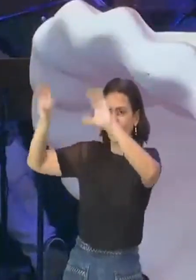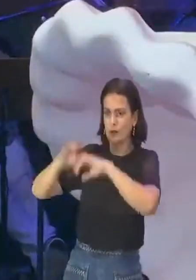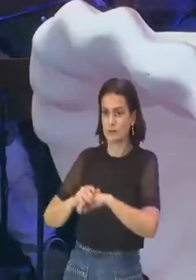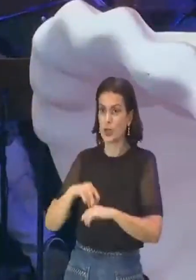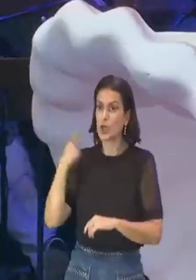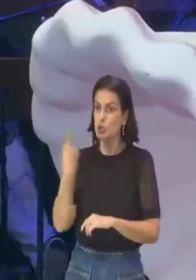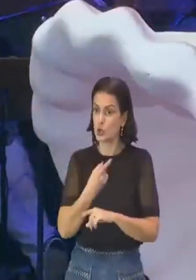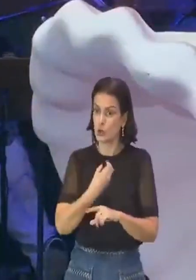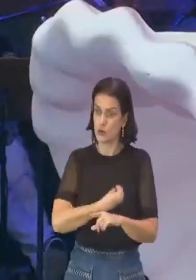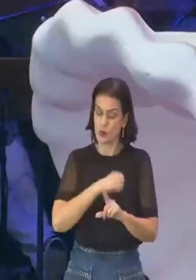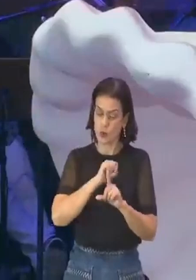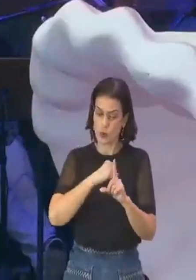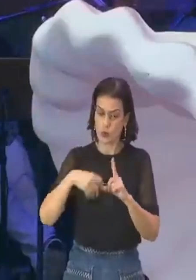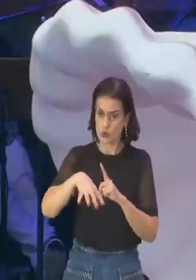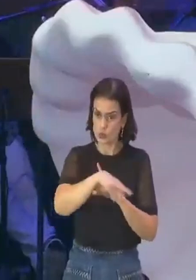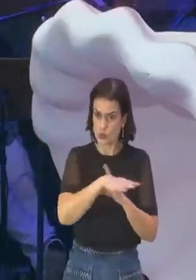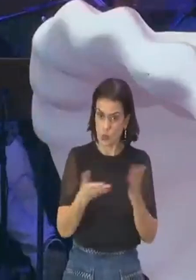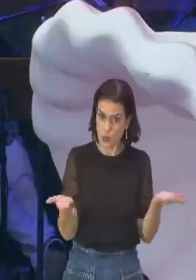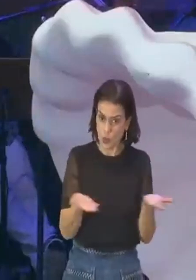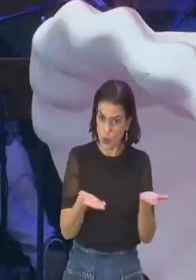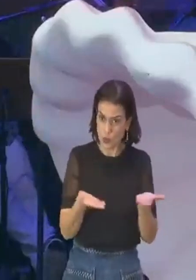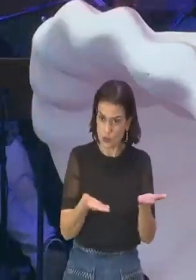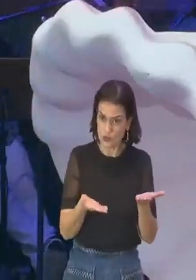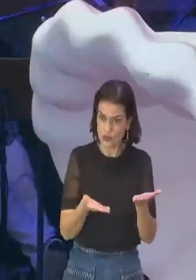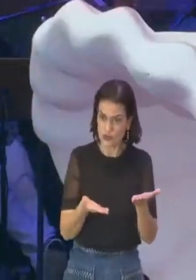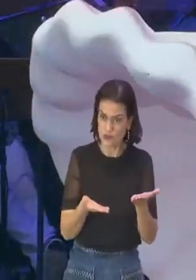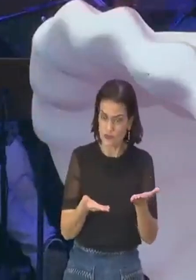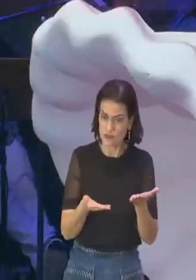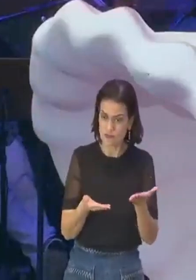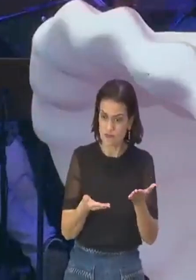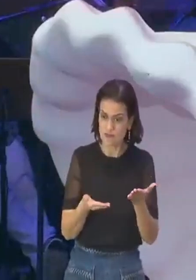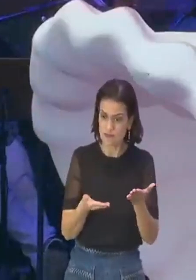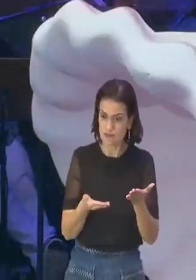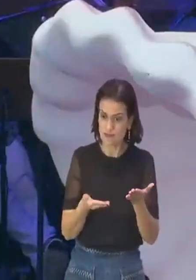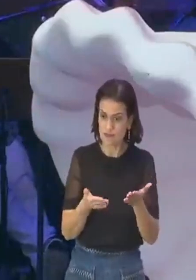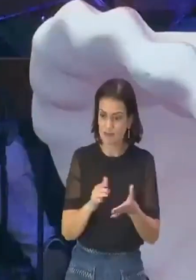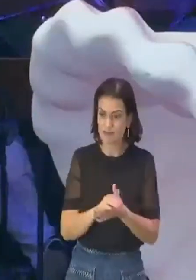em uma sociedade hoje em dia muito